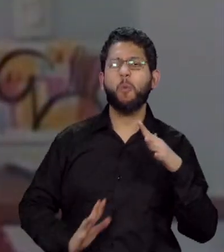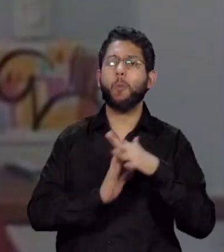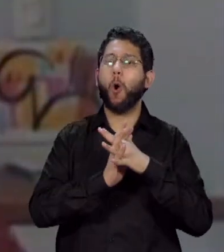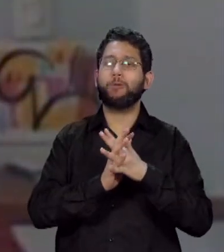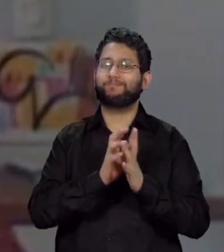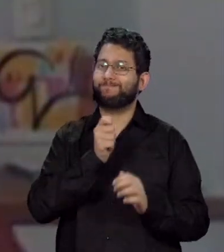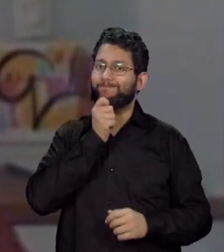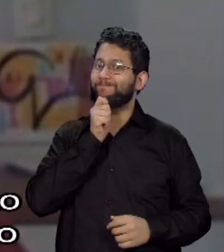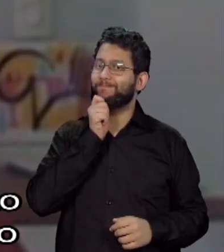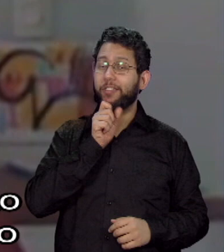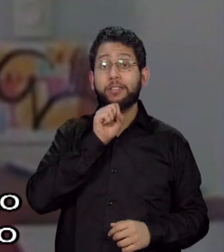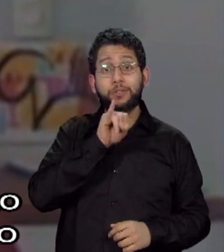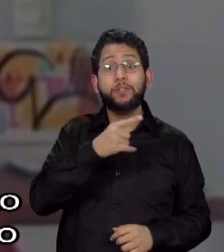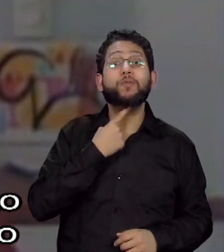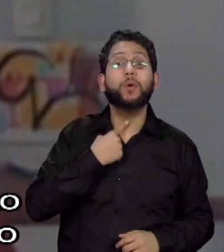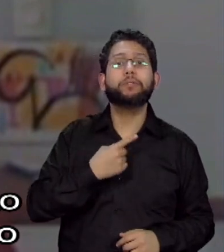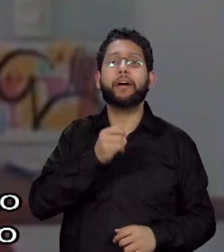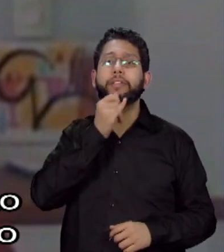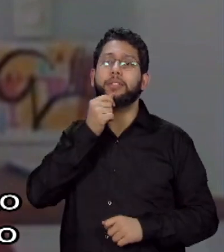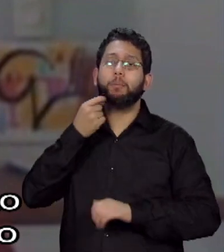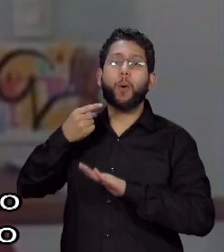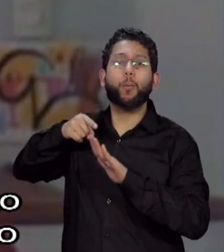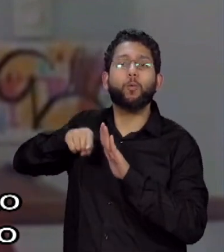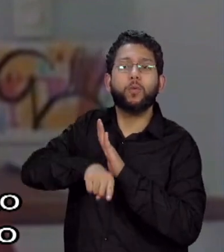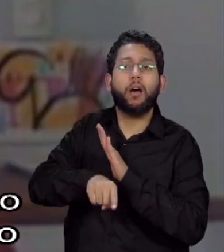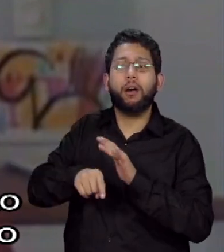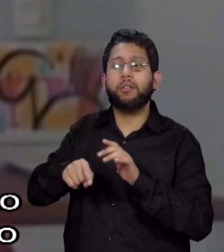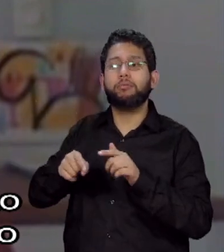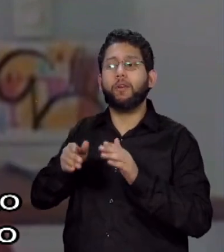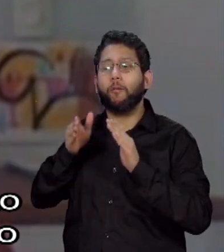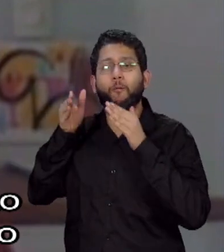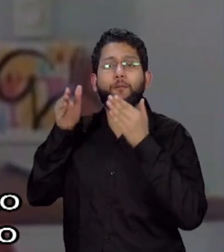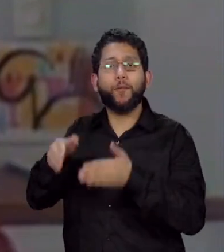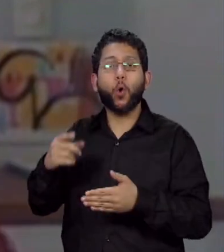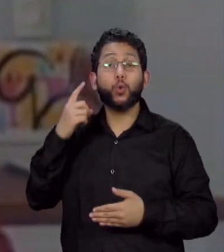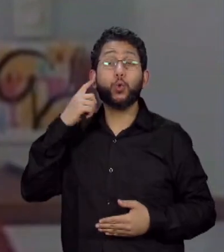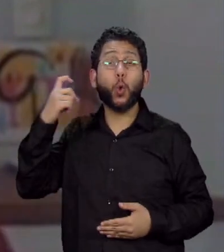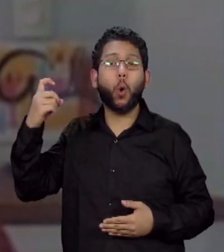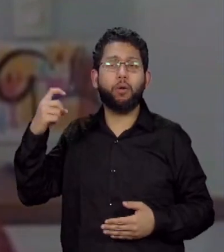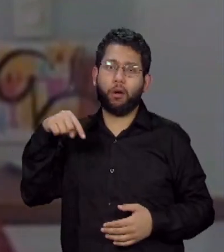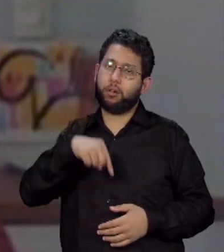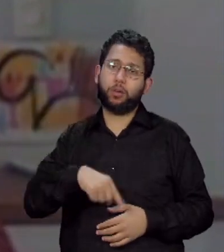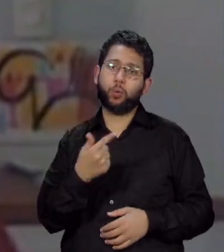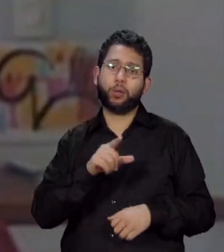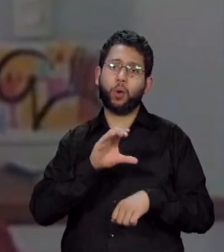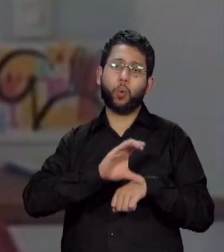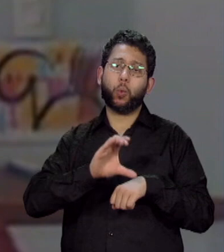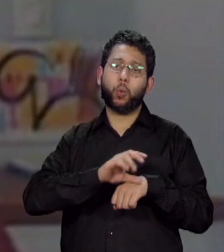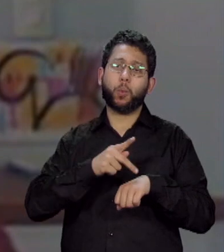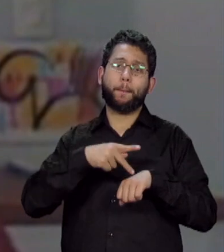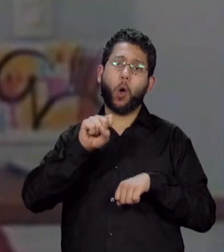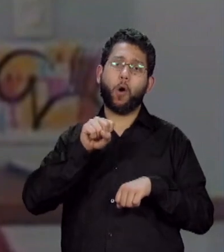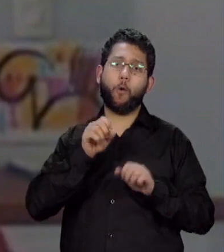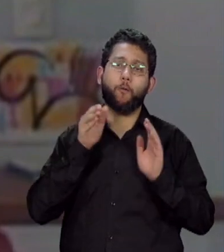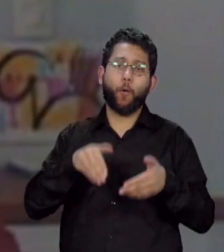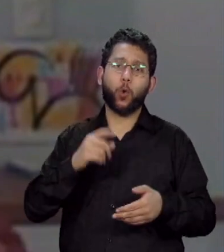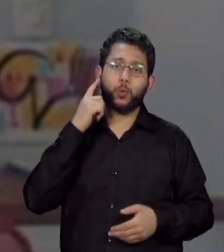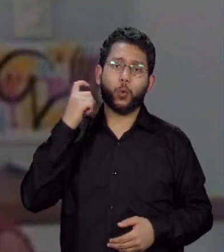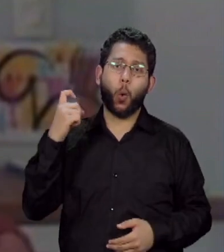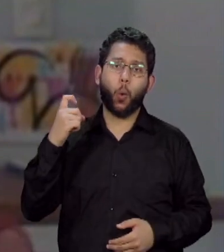então se você deseja, por exemplo, aprofundar em som, a gente não tem um curso de pós-graduação em som no país,